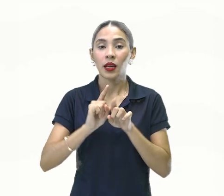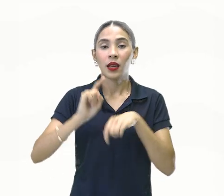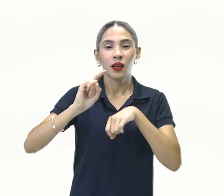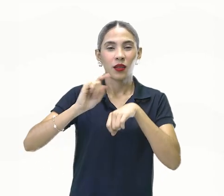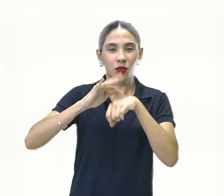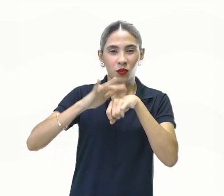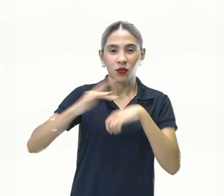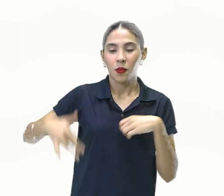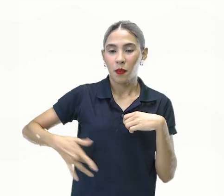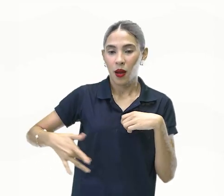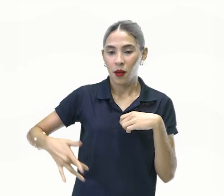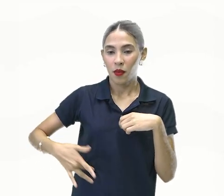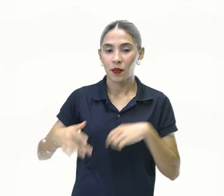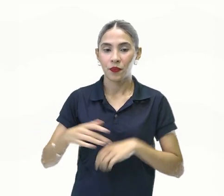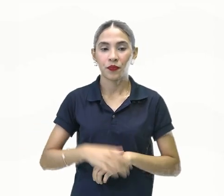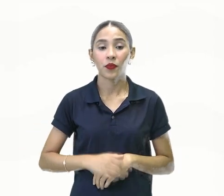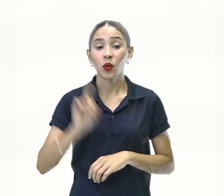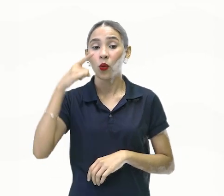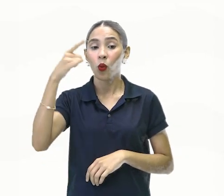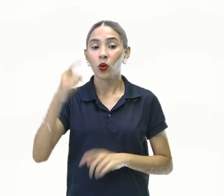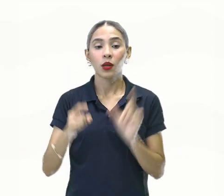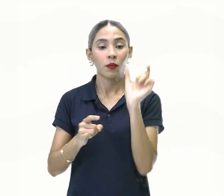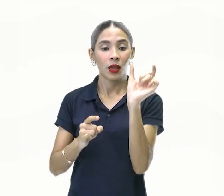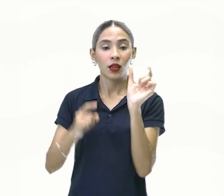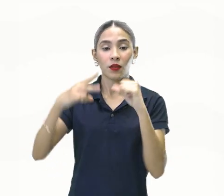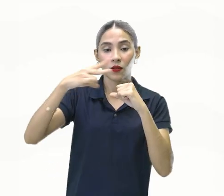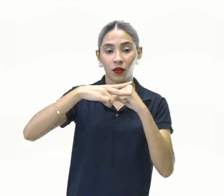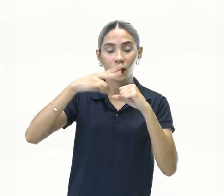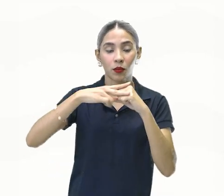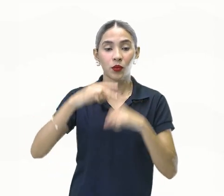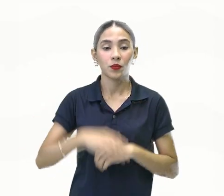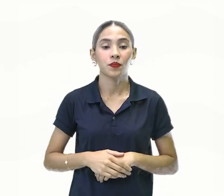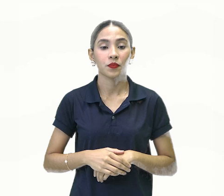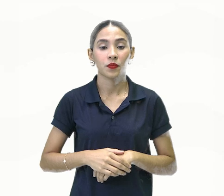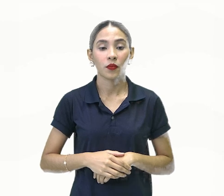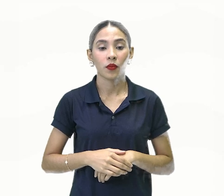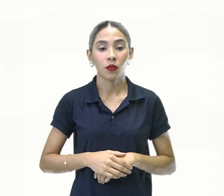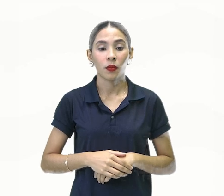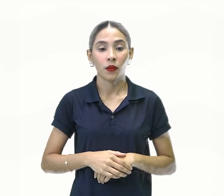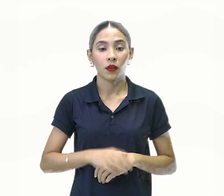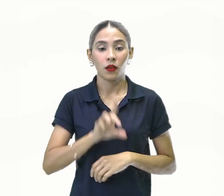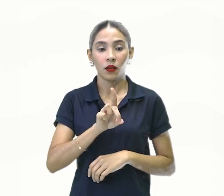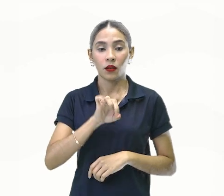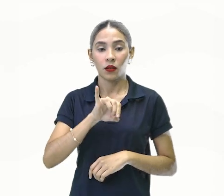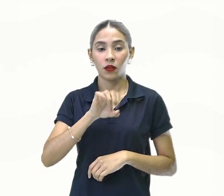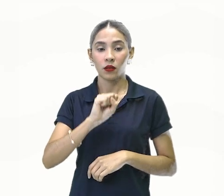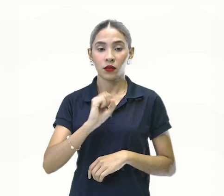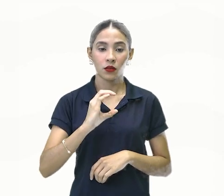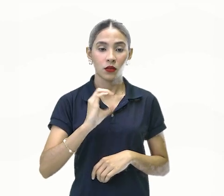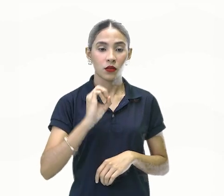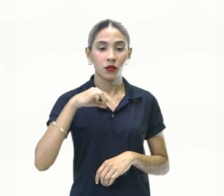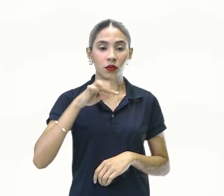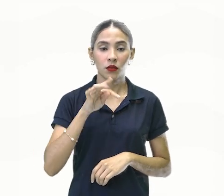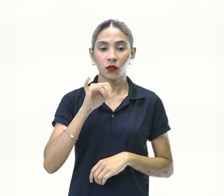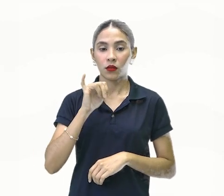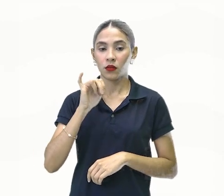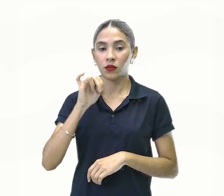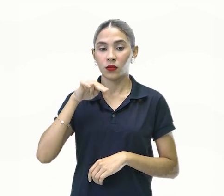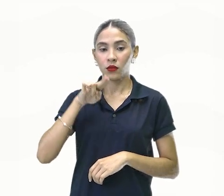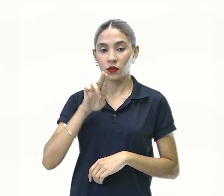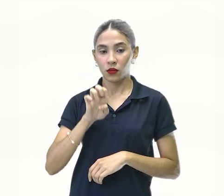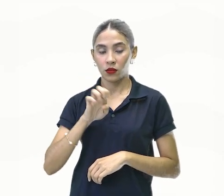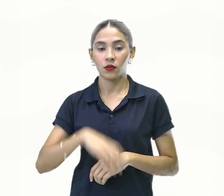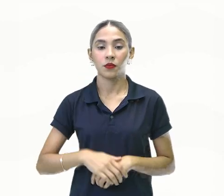fígado. Mais uma palavrinha, né, um verbo na forma imperativa. Discontinue, use